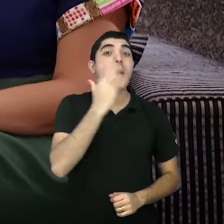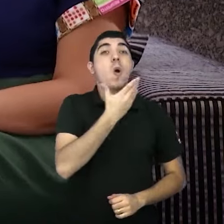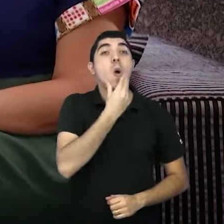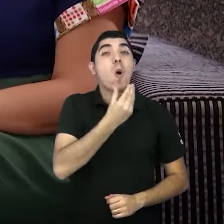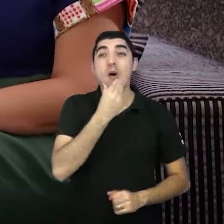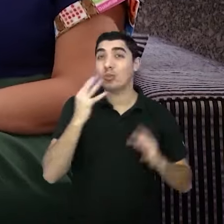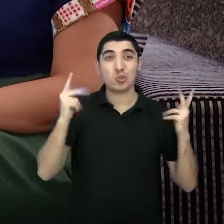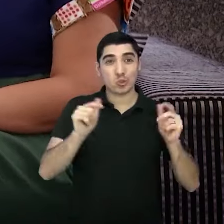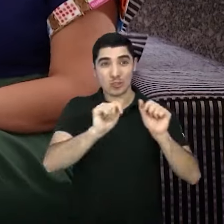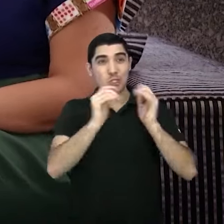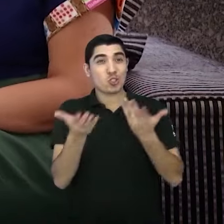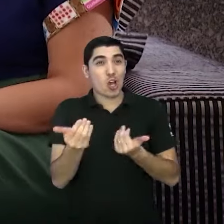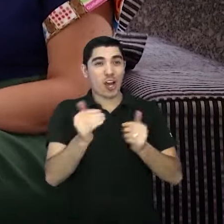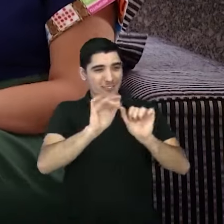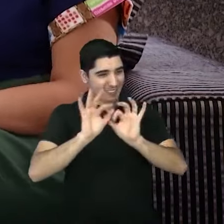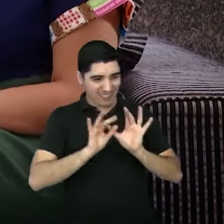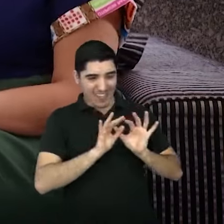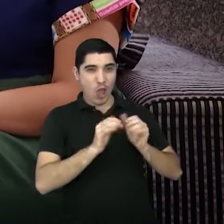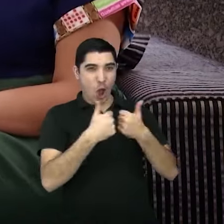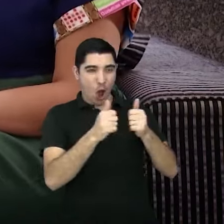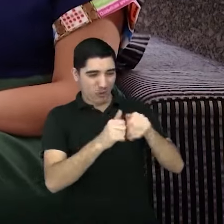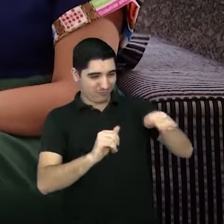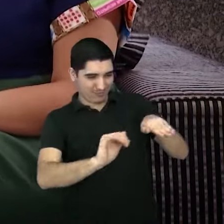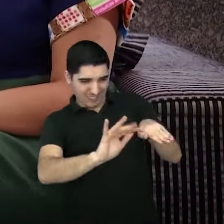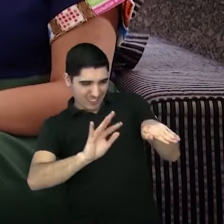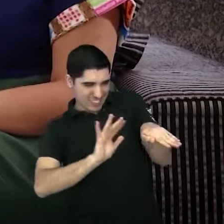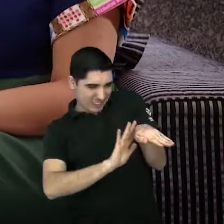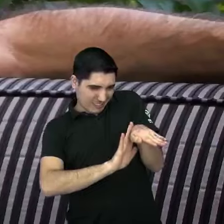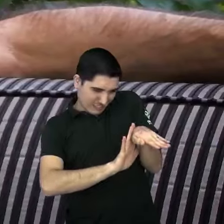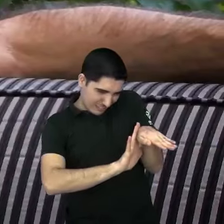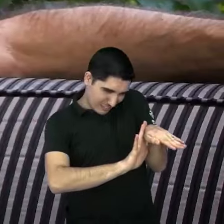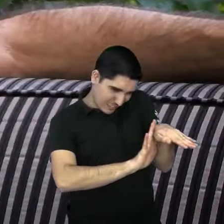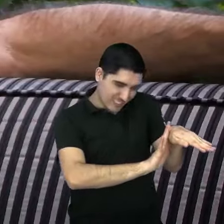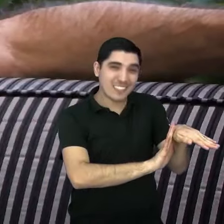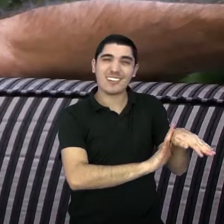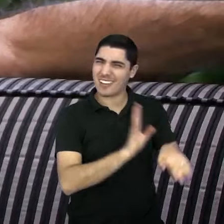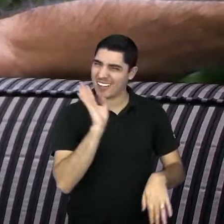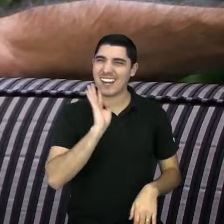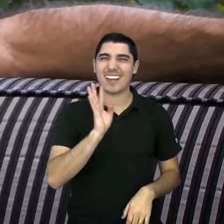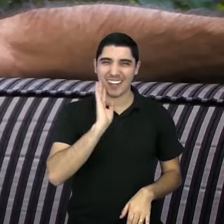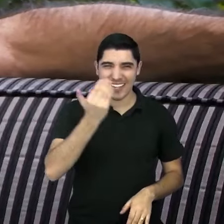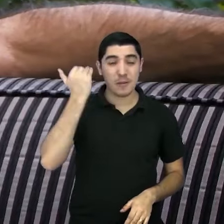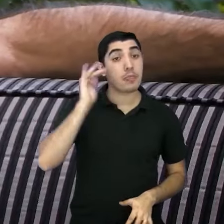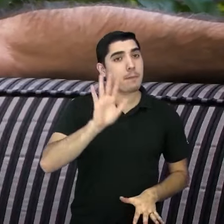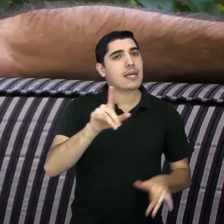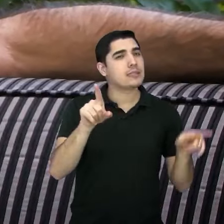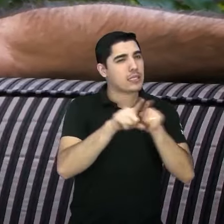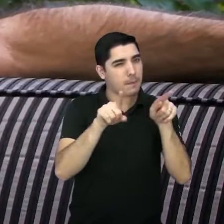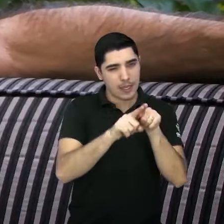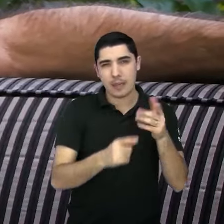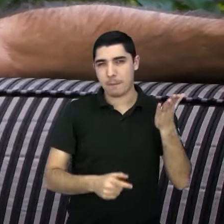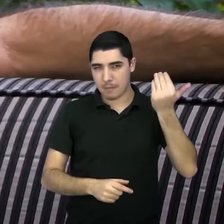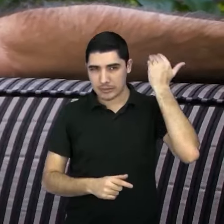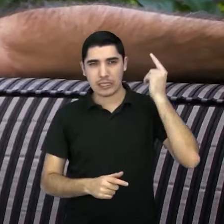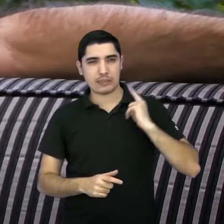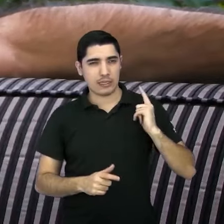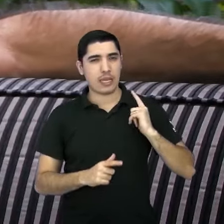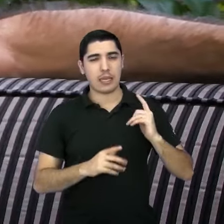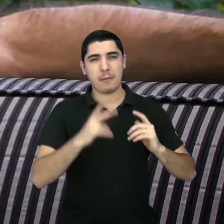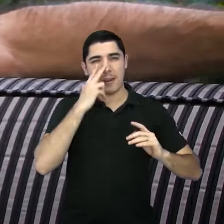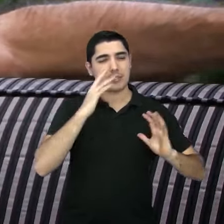rapazes, especialmente. É muito interessante isso, né? Mas, ao mesmo tempo, todo aquele negócio, havia uma